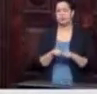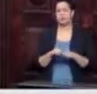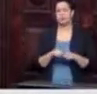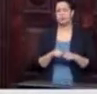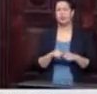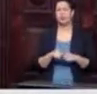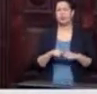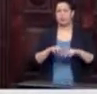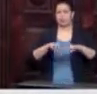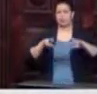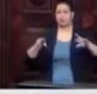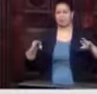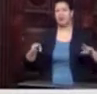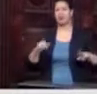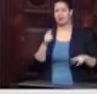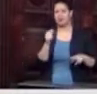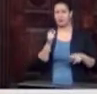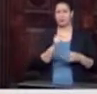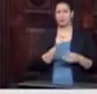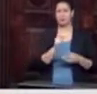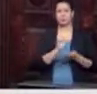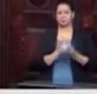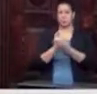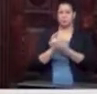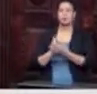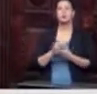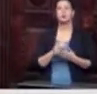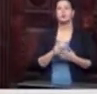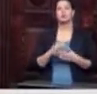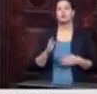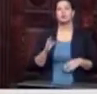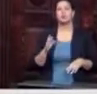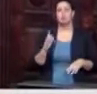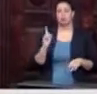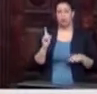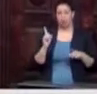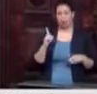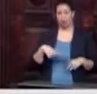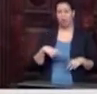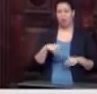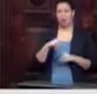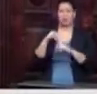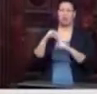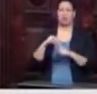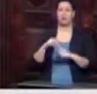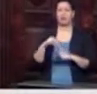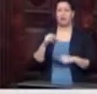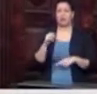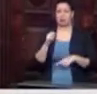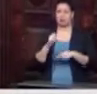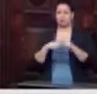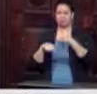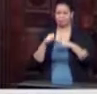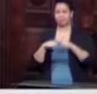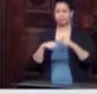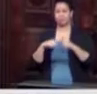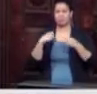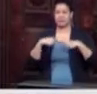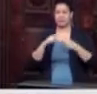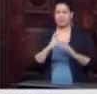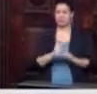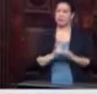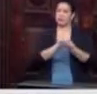concedido uma série de incentivos fiscais que são referentes a recursos que deveriam estar indo para a